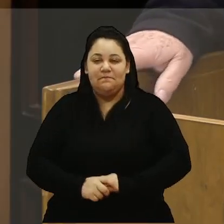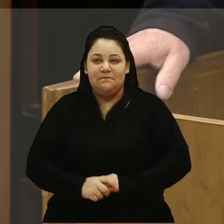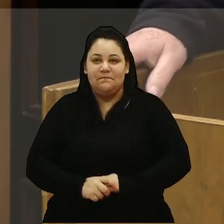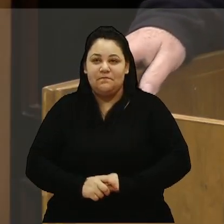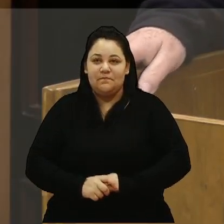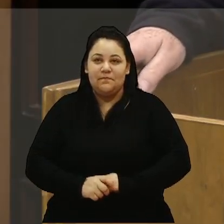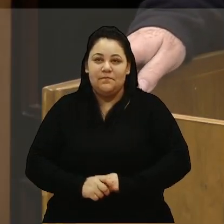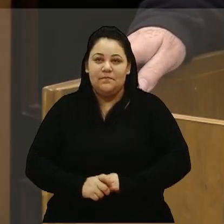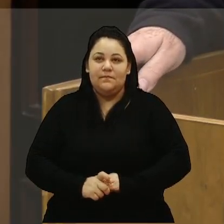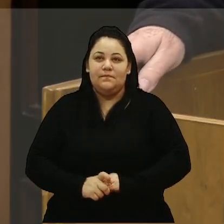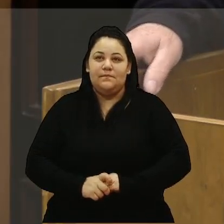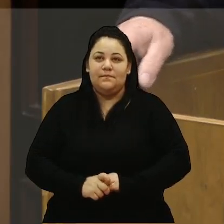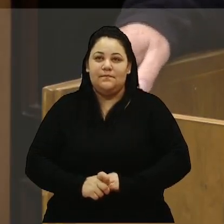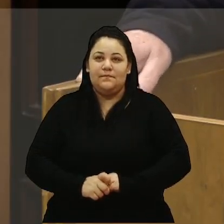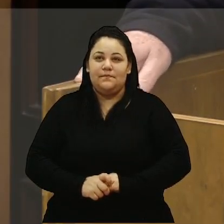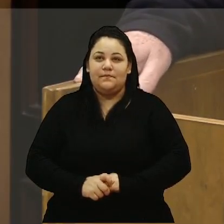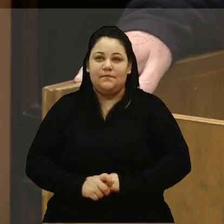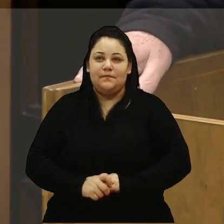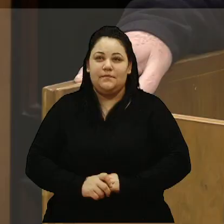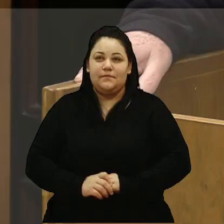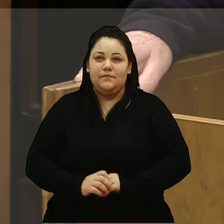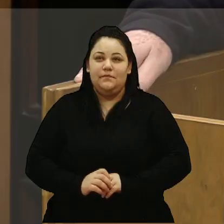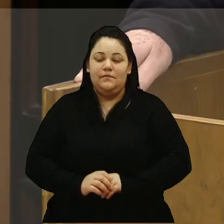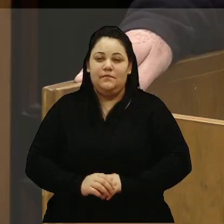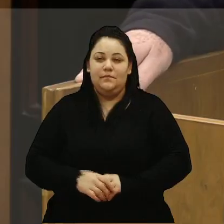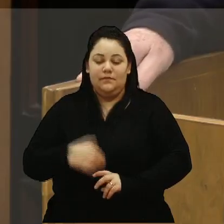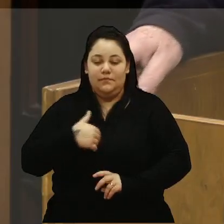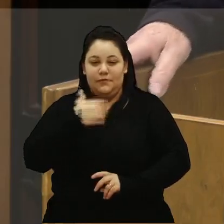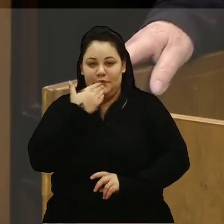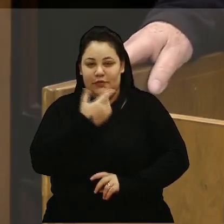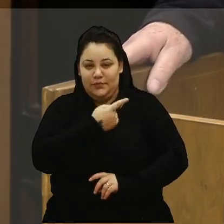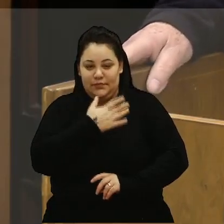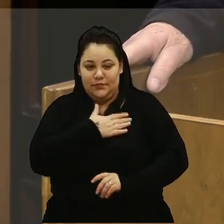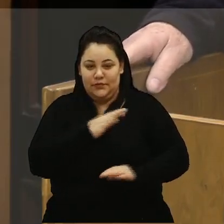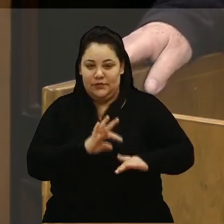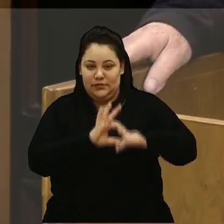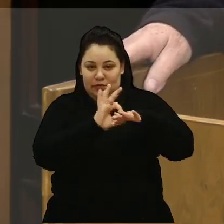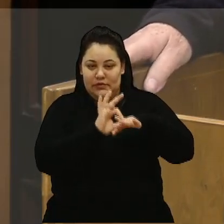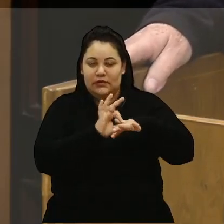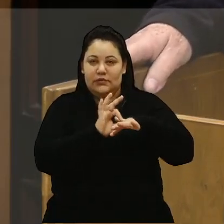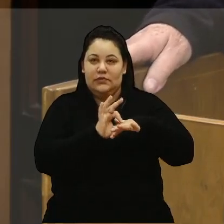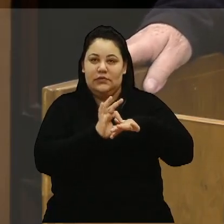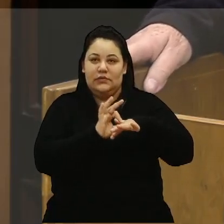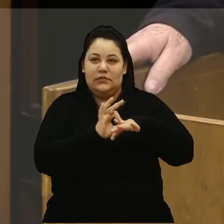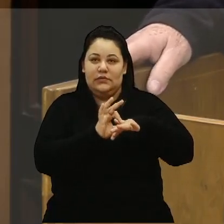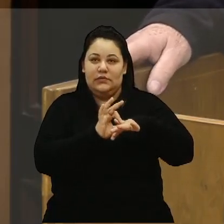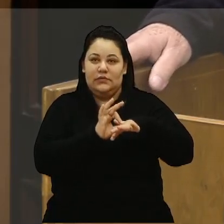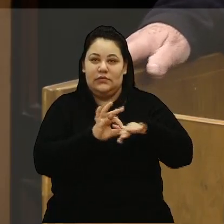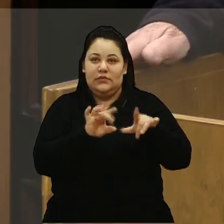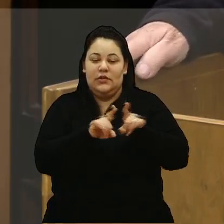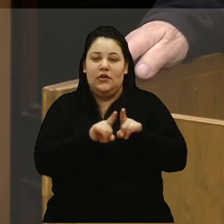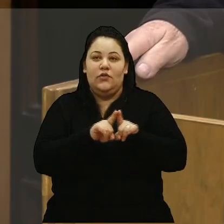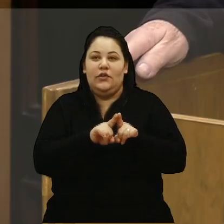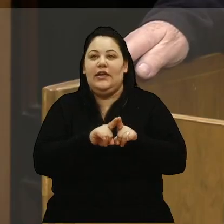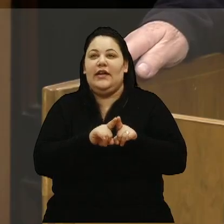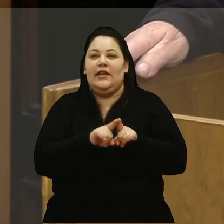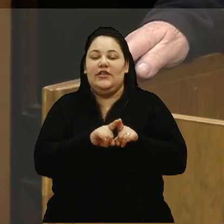Eu solicitei ao meu líder uma declaração de